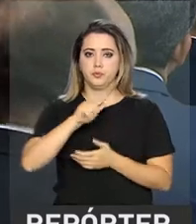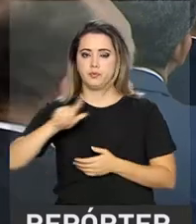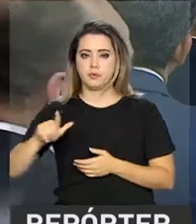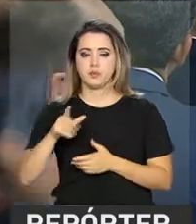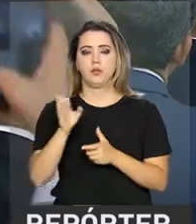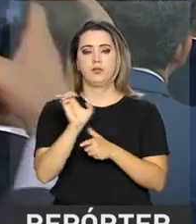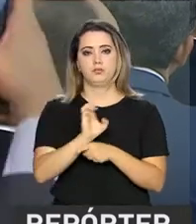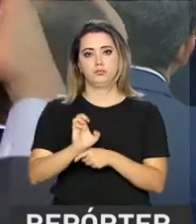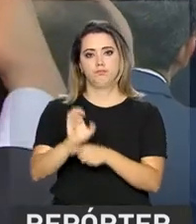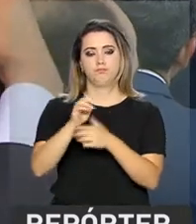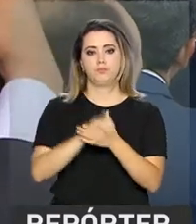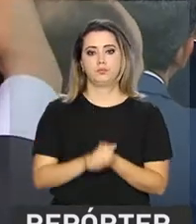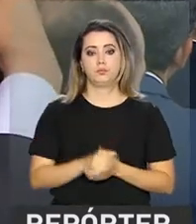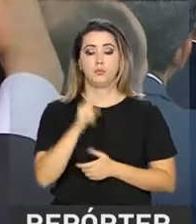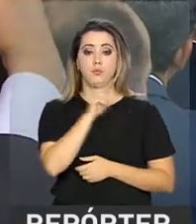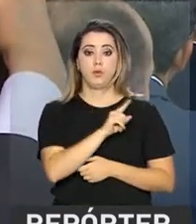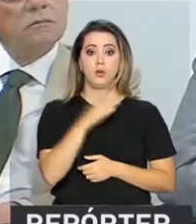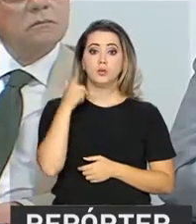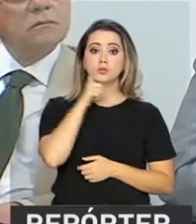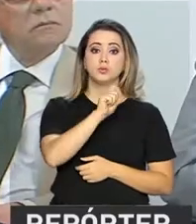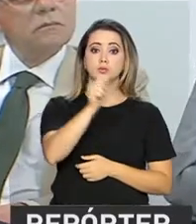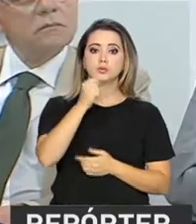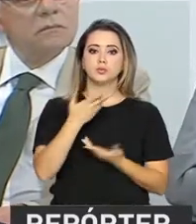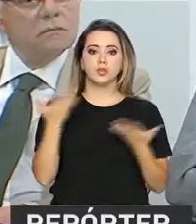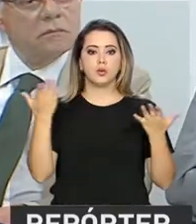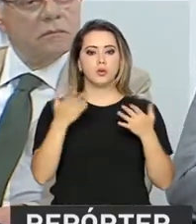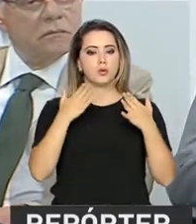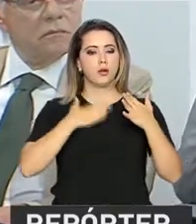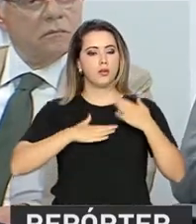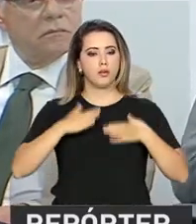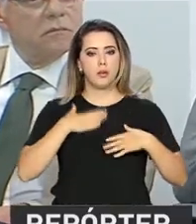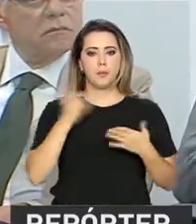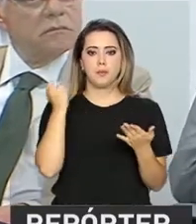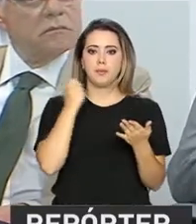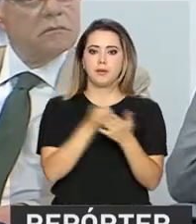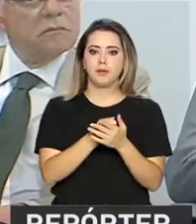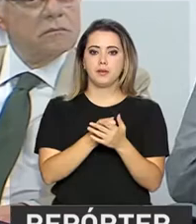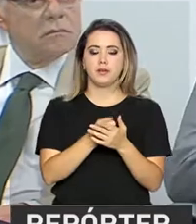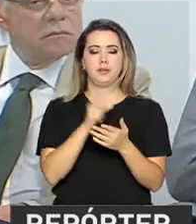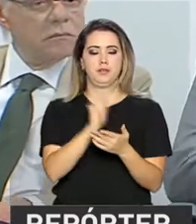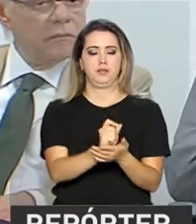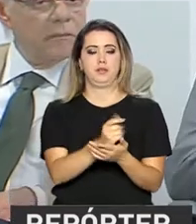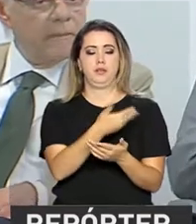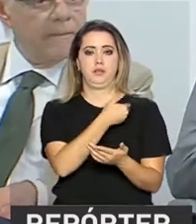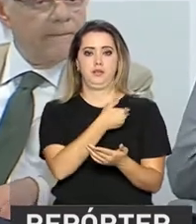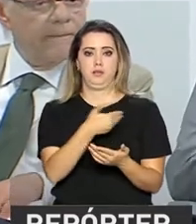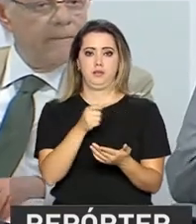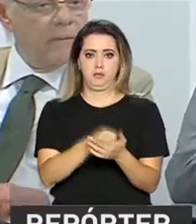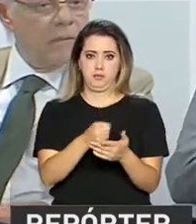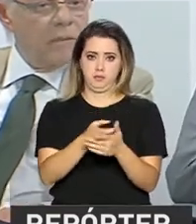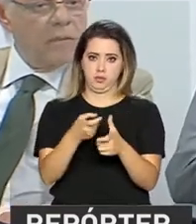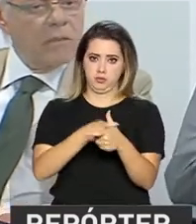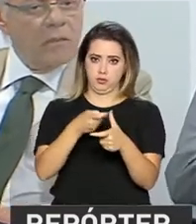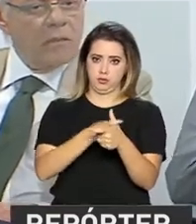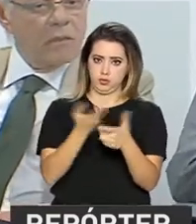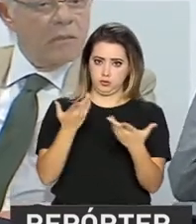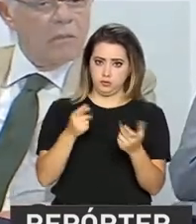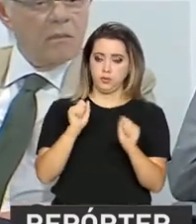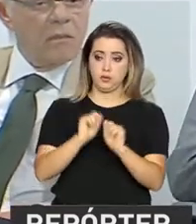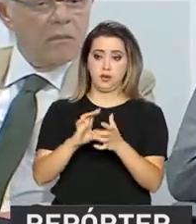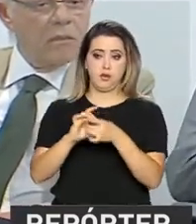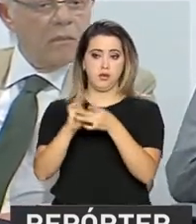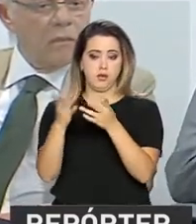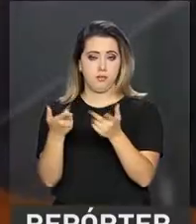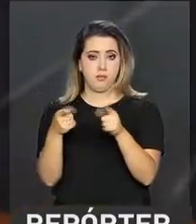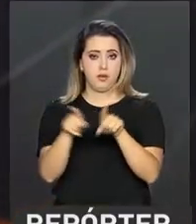o estado do rio de janeiro ganhou um alívio nas contas públicas o governo federal autorizou a suspensão do pagamento da dívida do estado